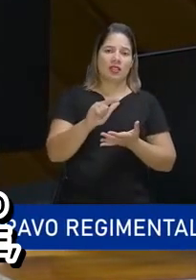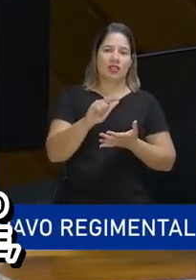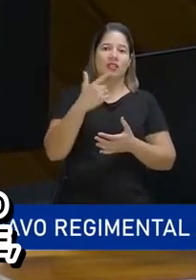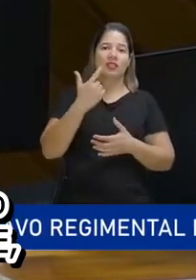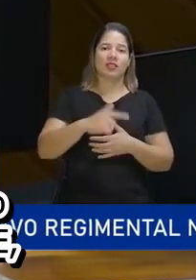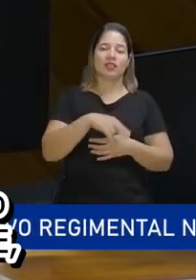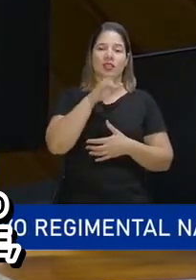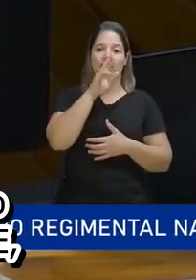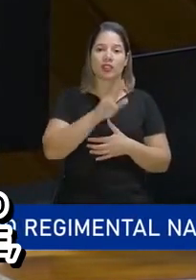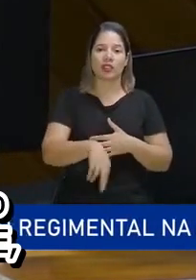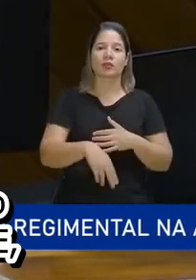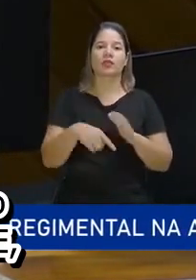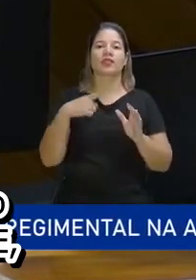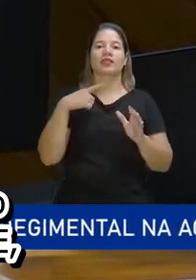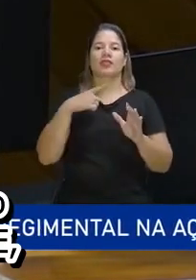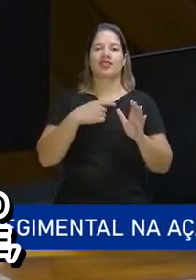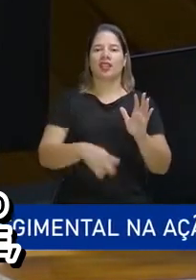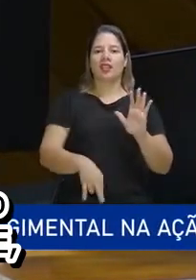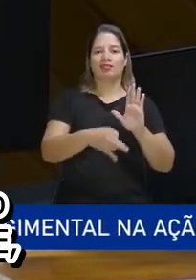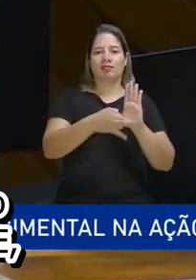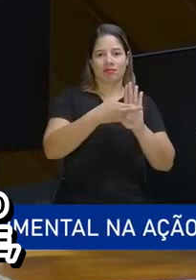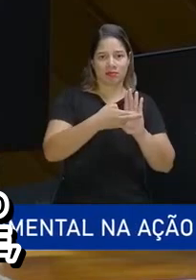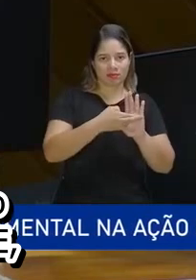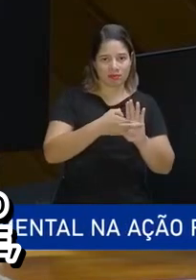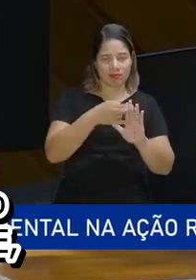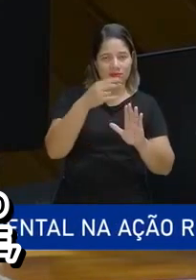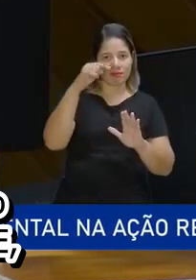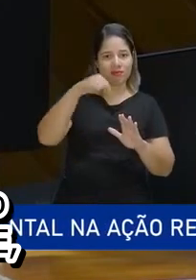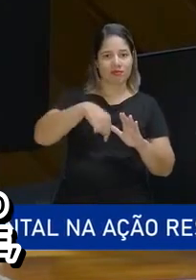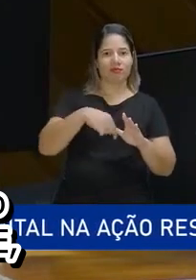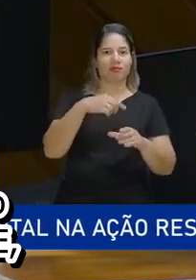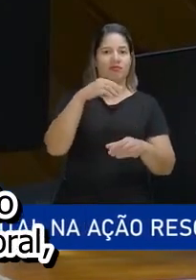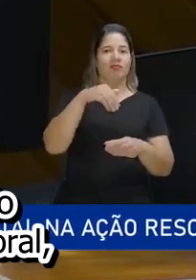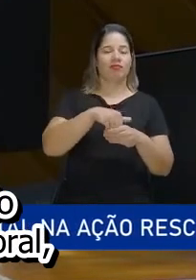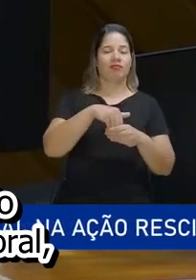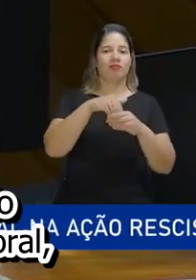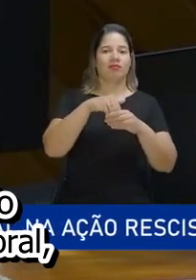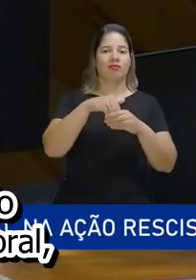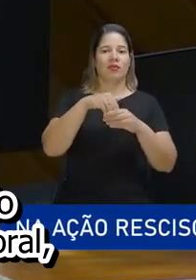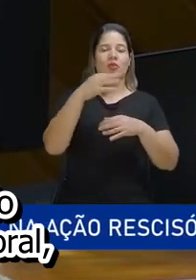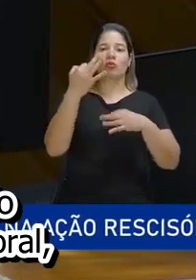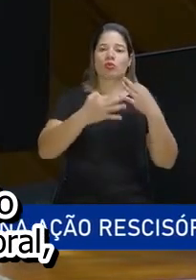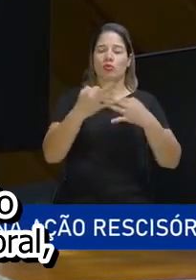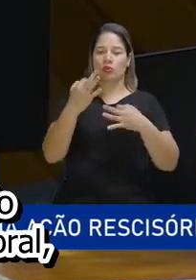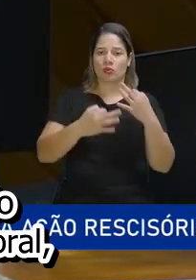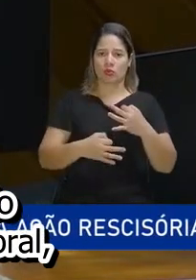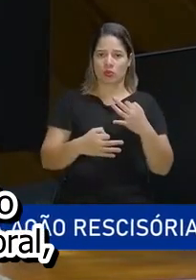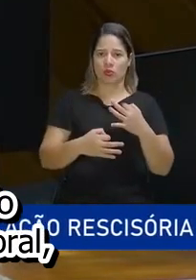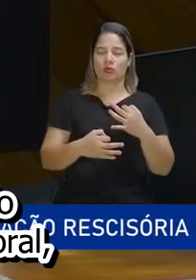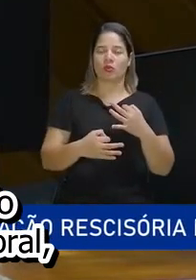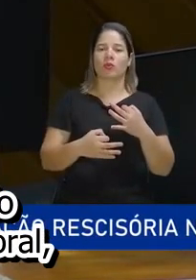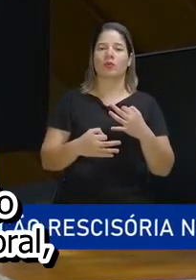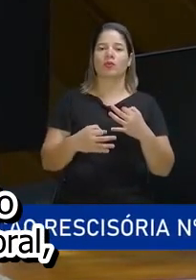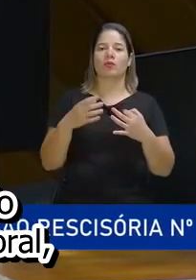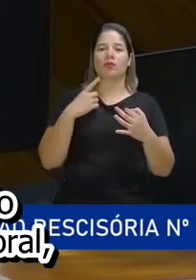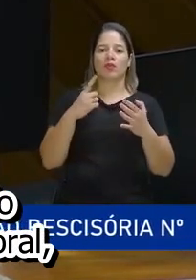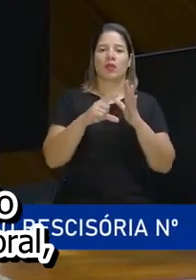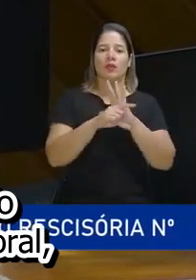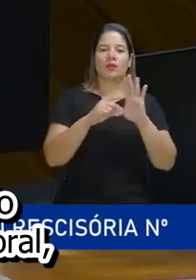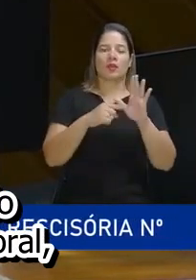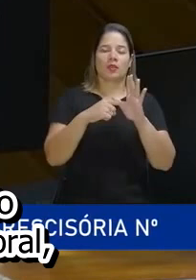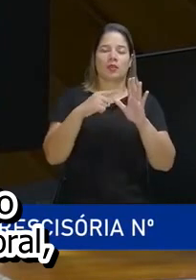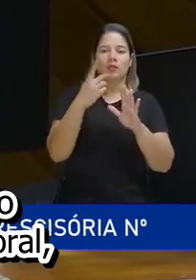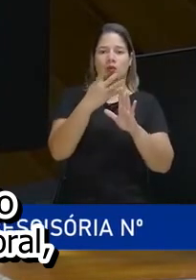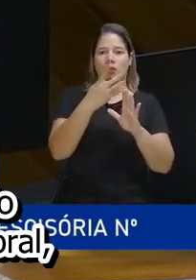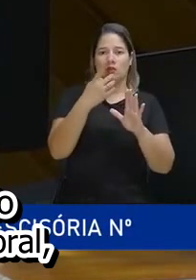que o regimento interno desta Corte, em consonância com a posição do TSE, estabelece em seu artigo 42, inciso 5º, que